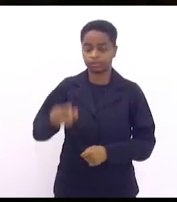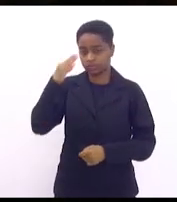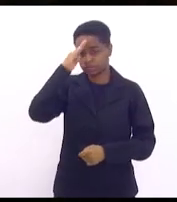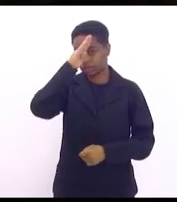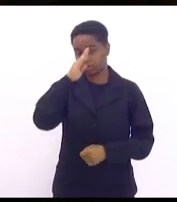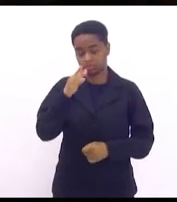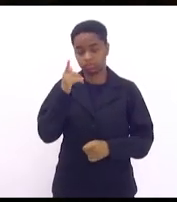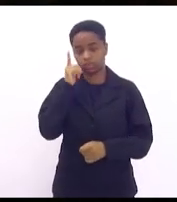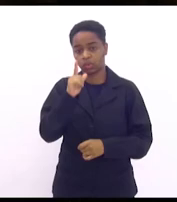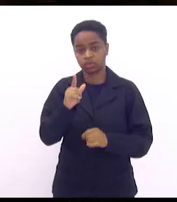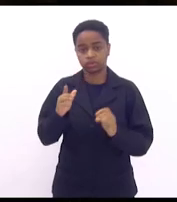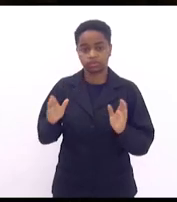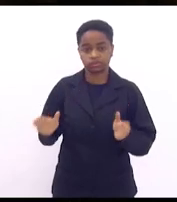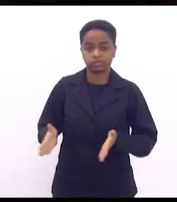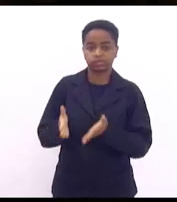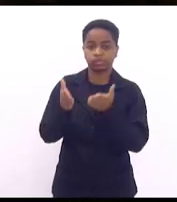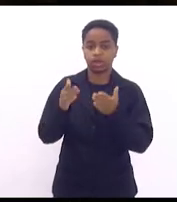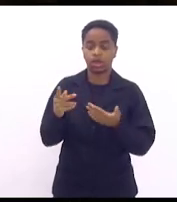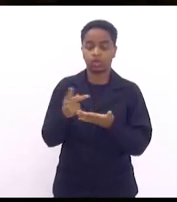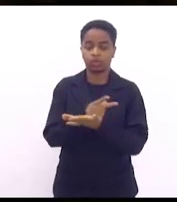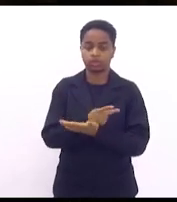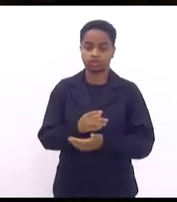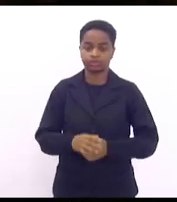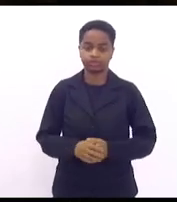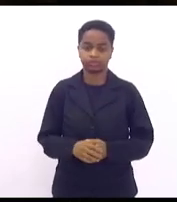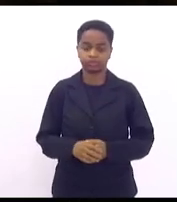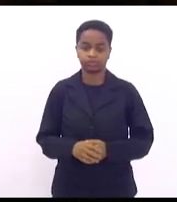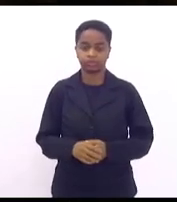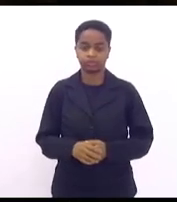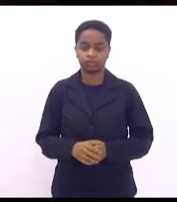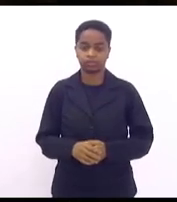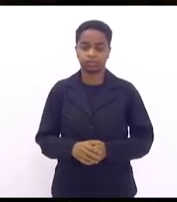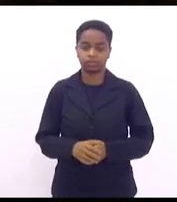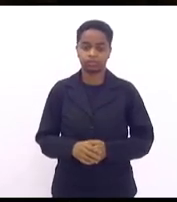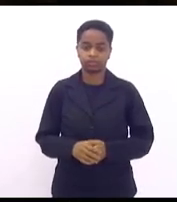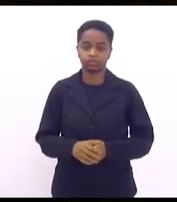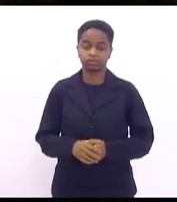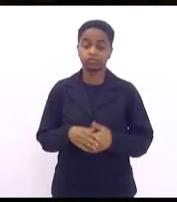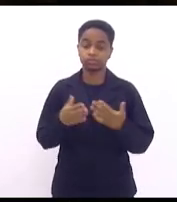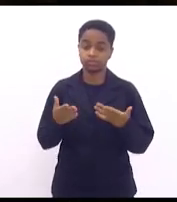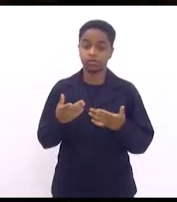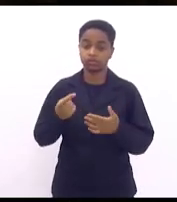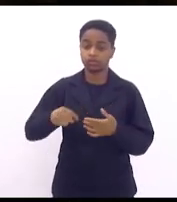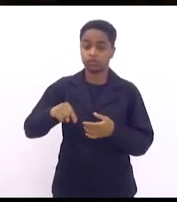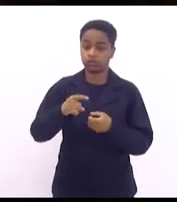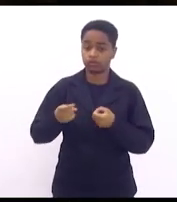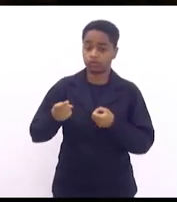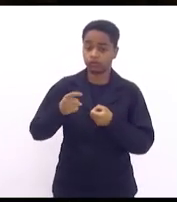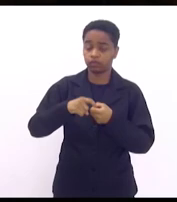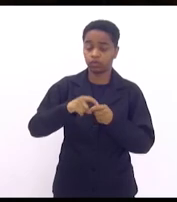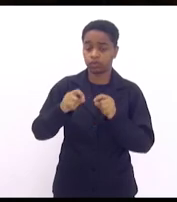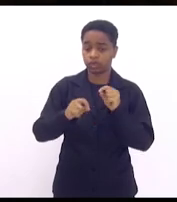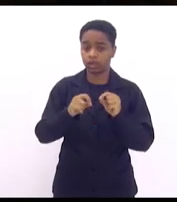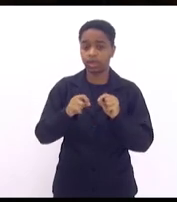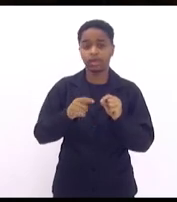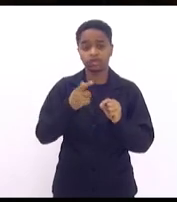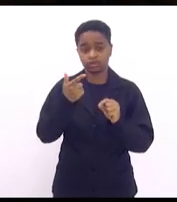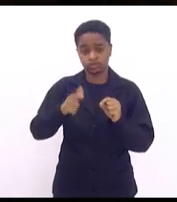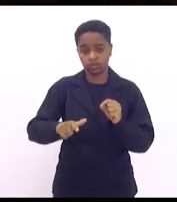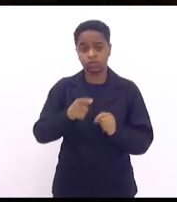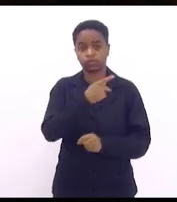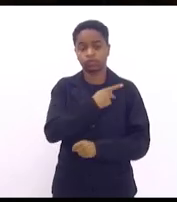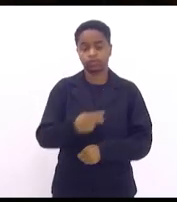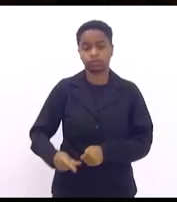acontecer. E aí, retornaram aí à cena do crime, são presidente do Brasil